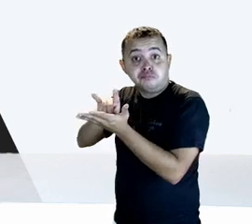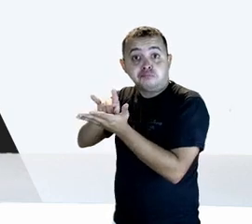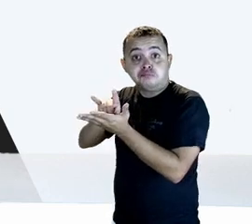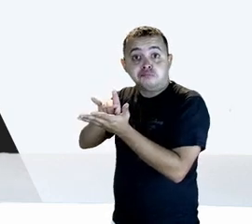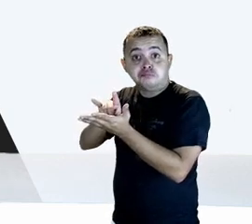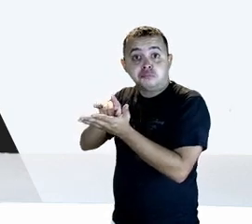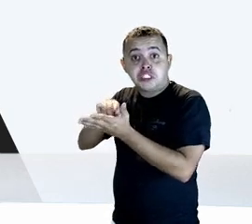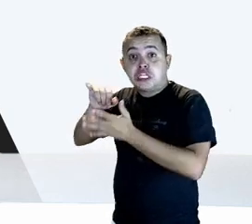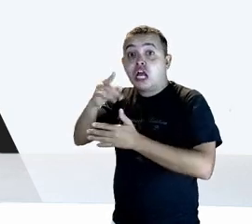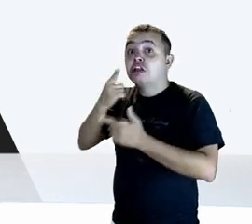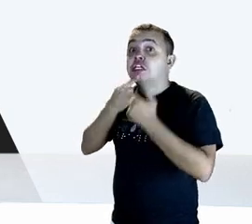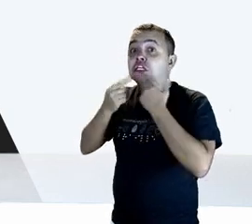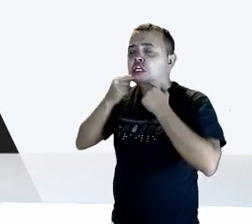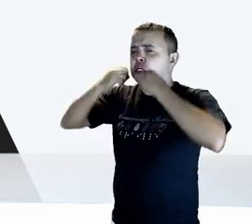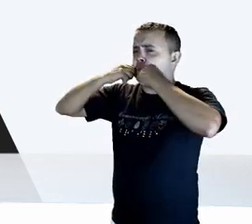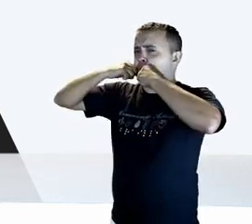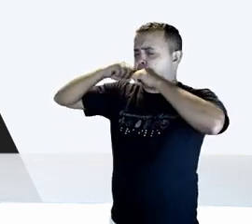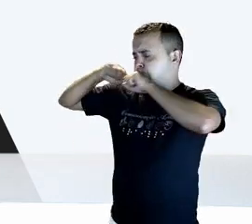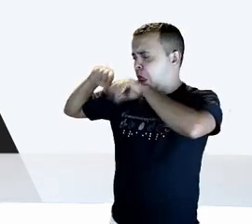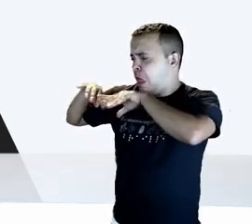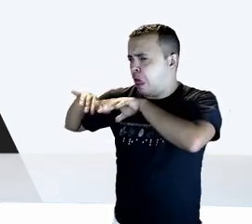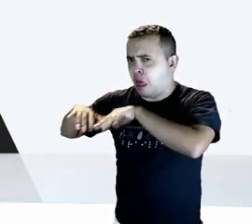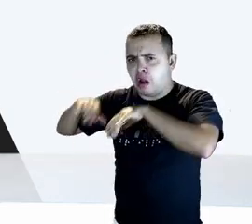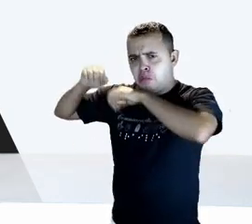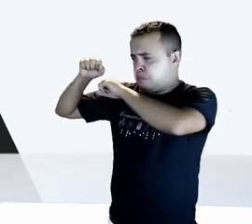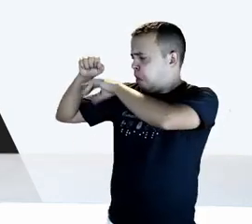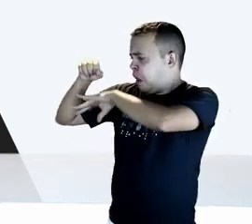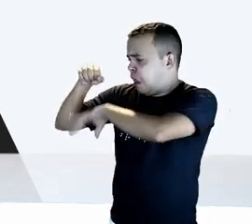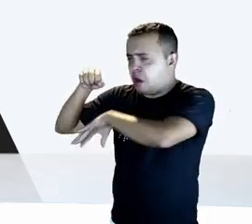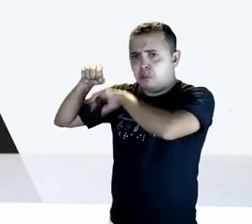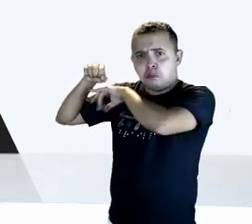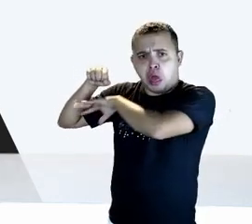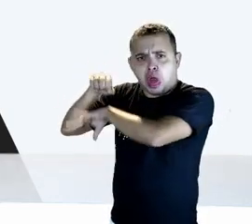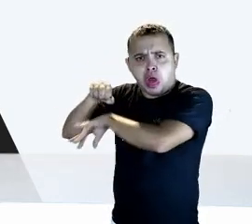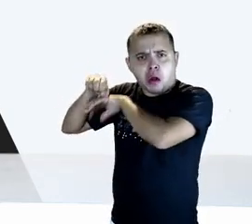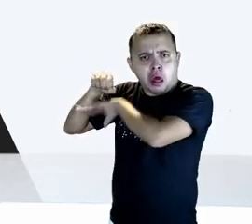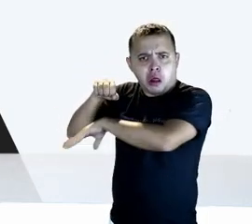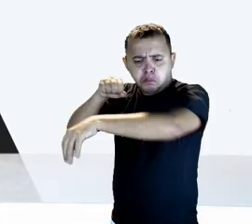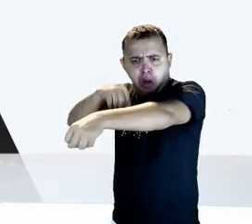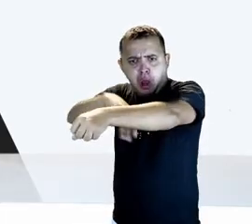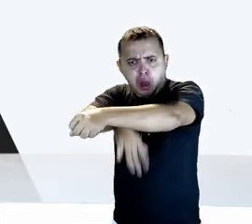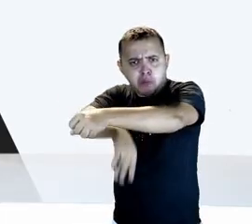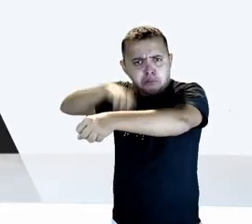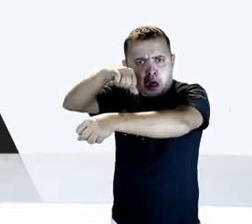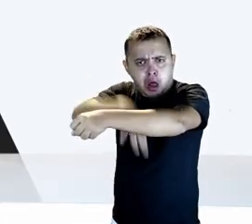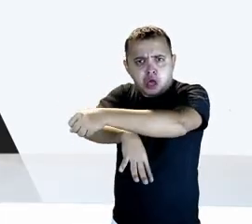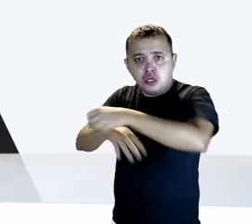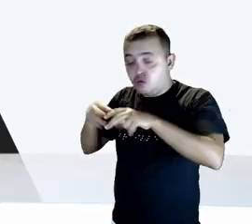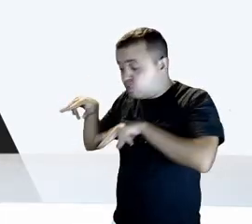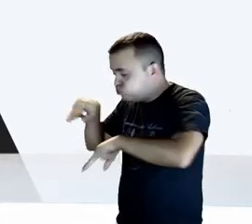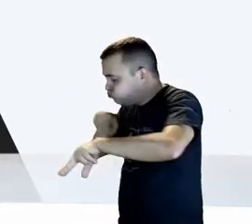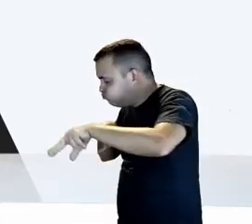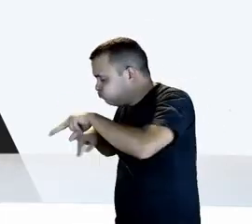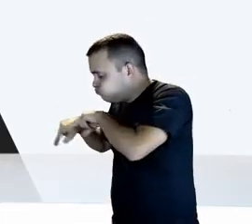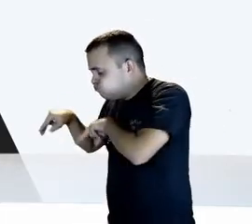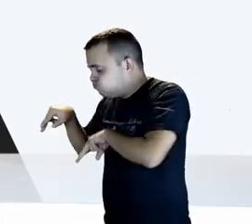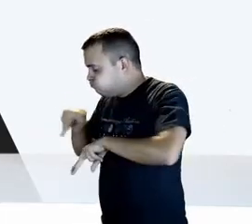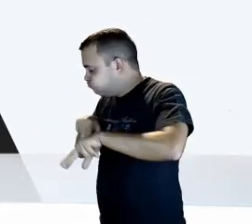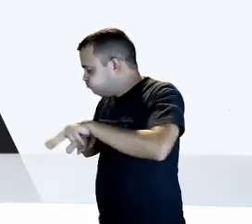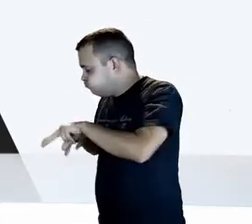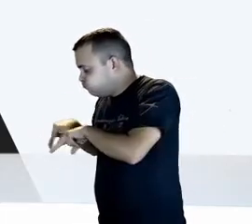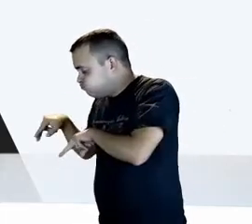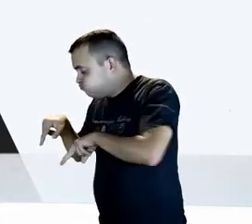de sangramento, laceração e contaminação variável. Os sinais